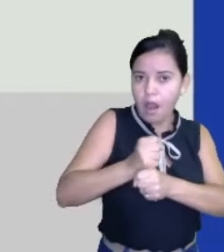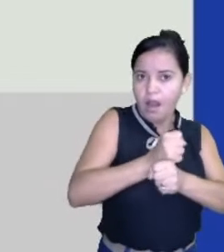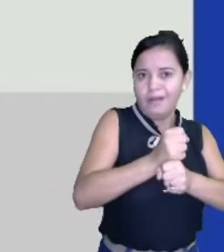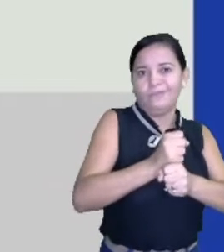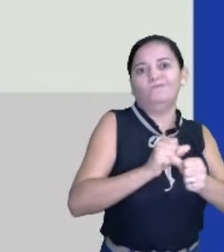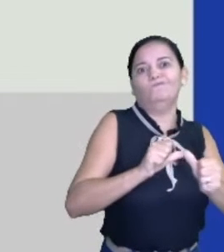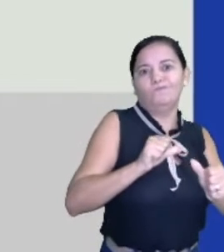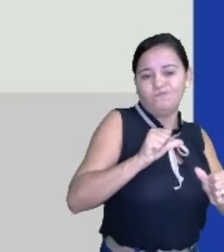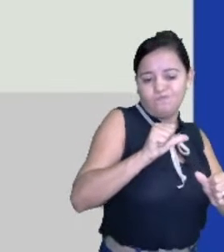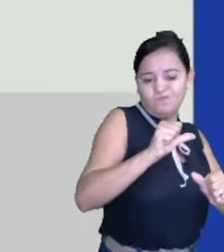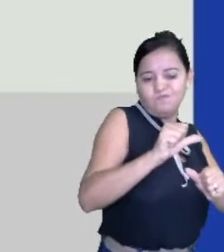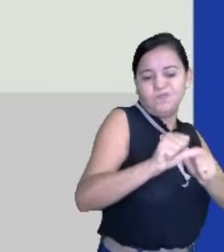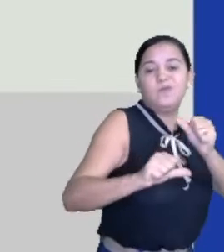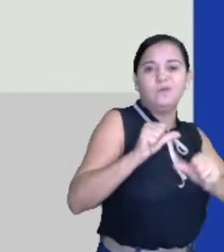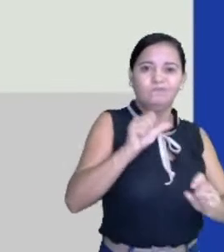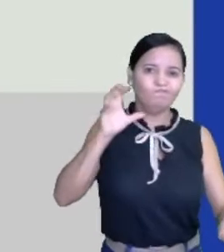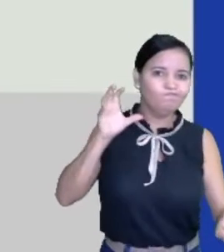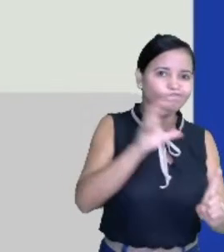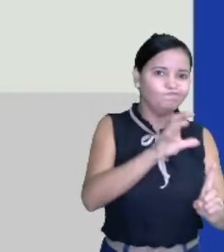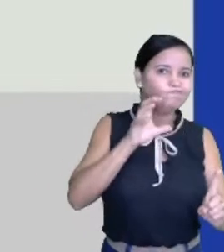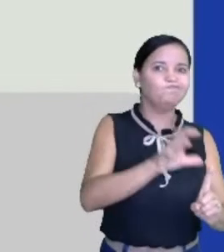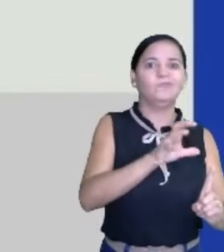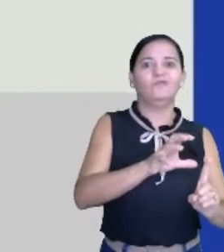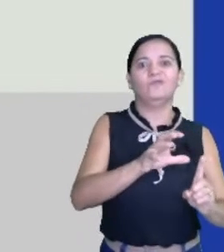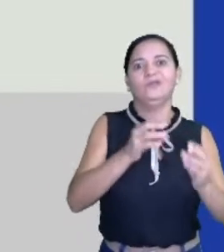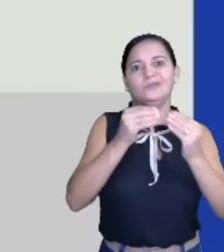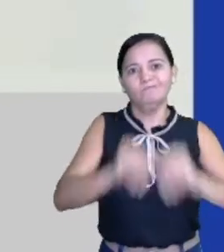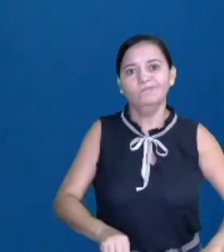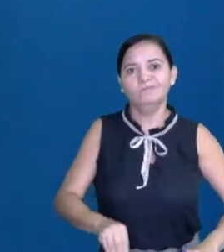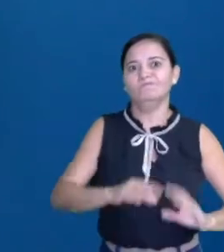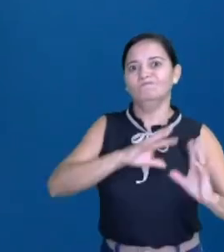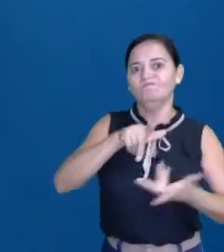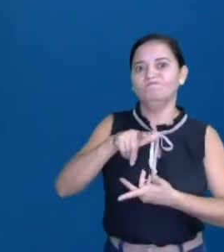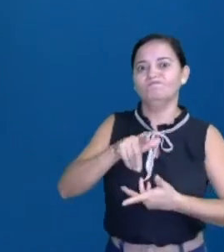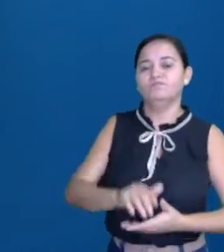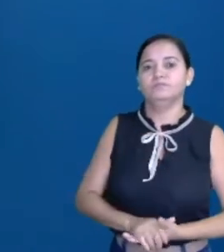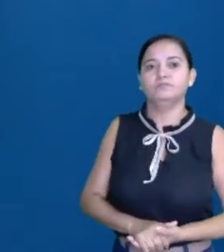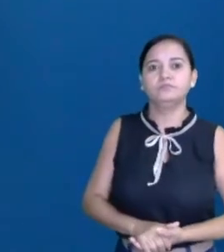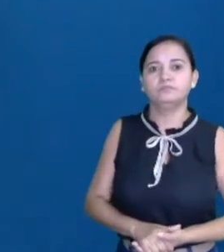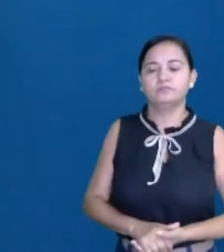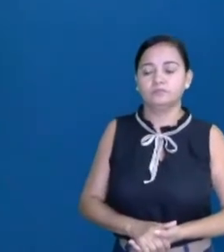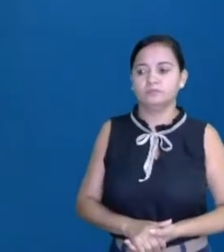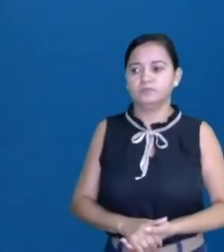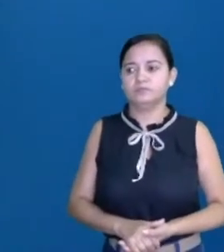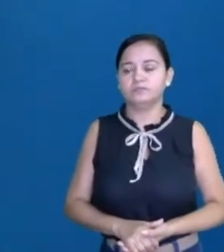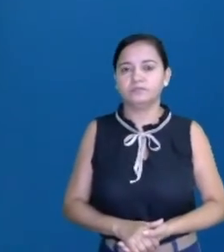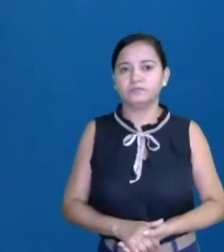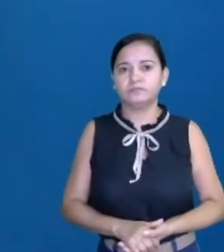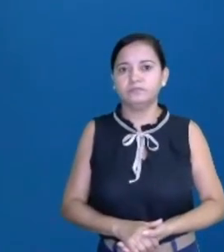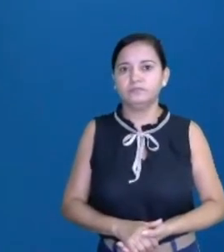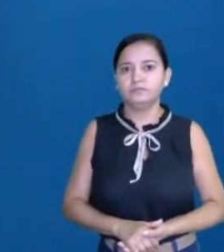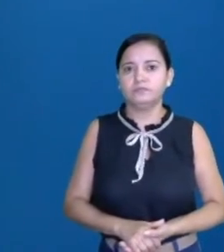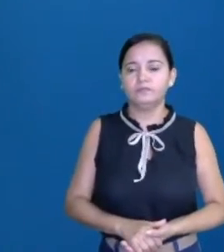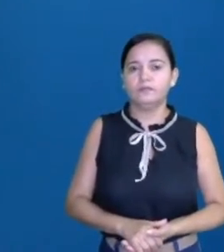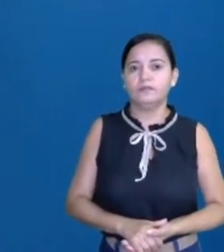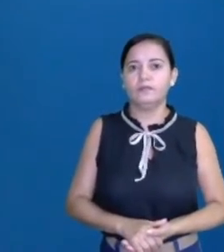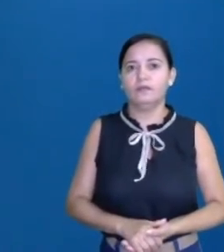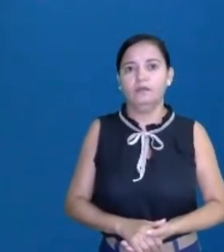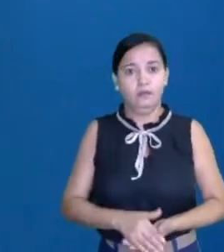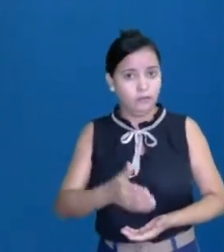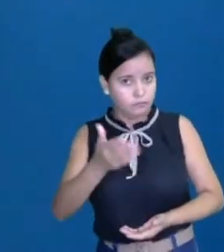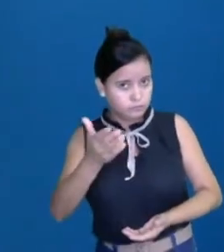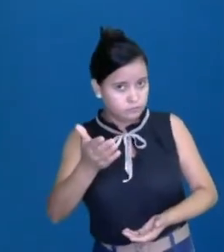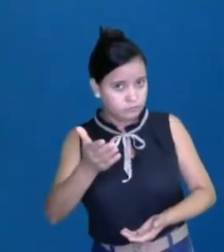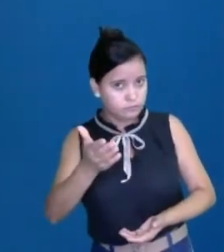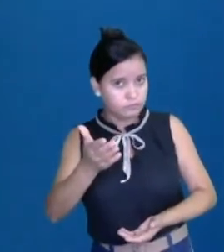foi otimizado esse efeito. Produção, nosso próximo slide, por favor. E aí, só para